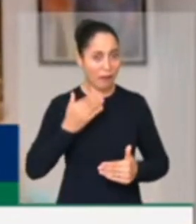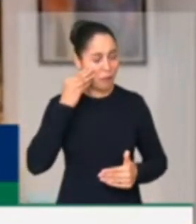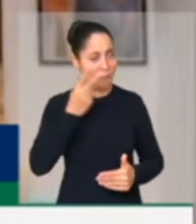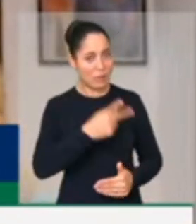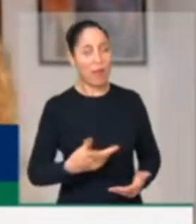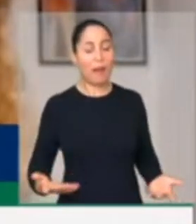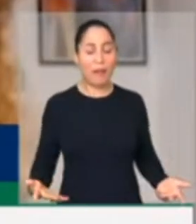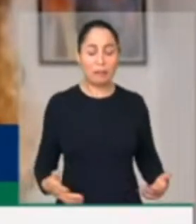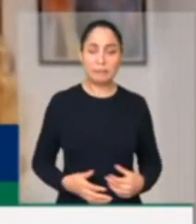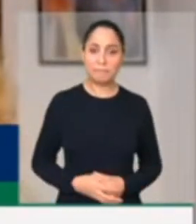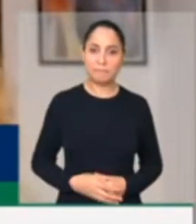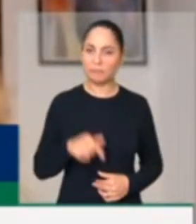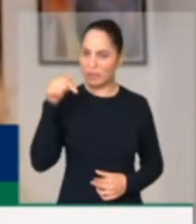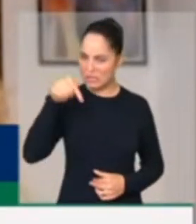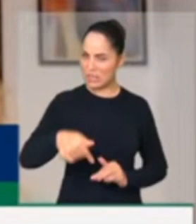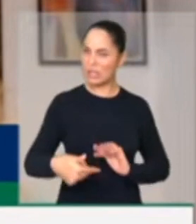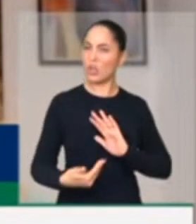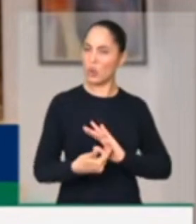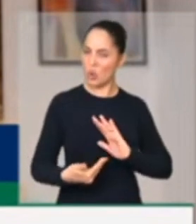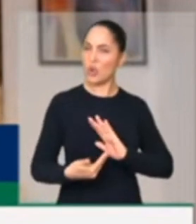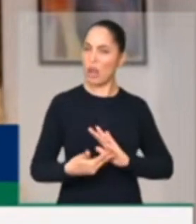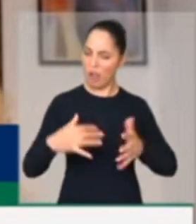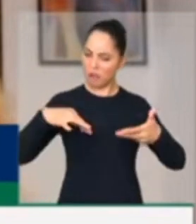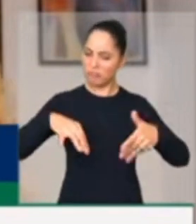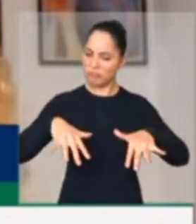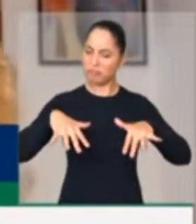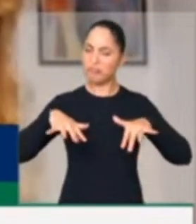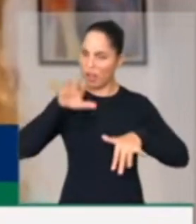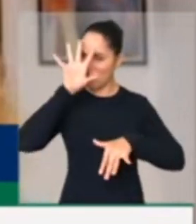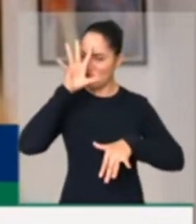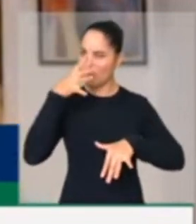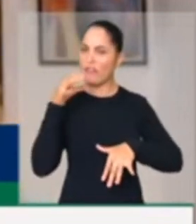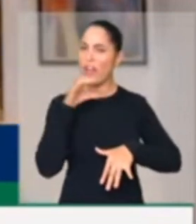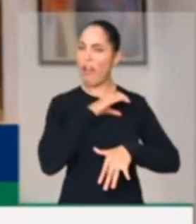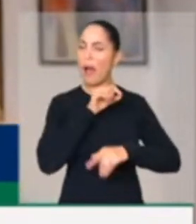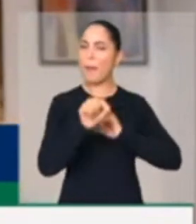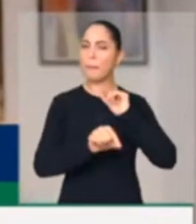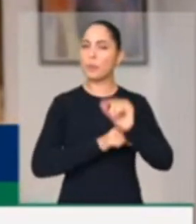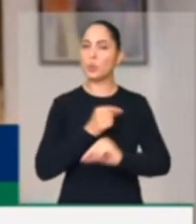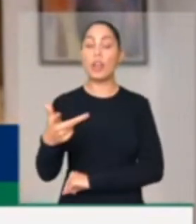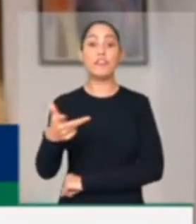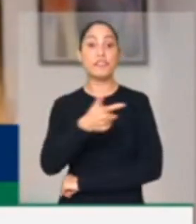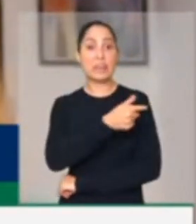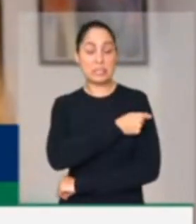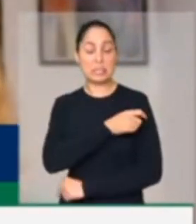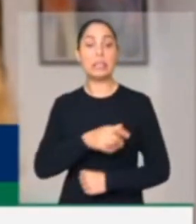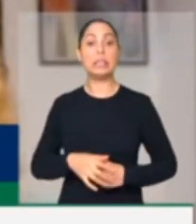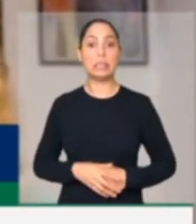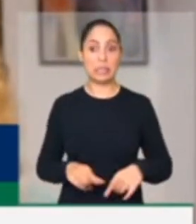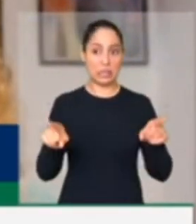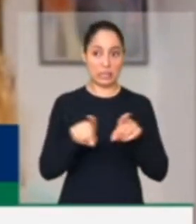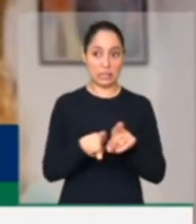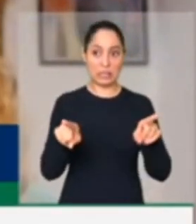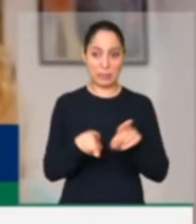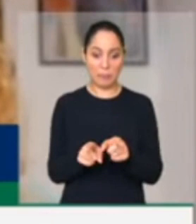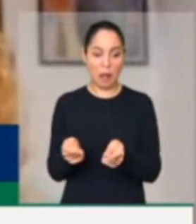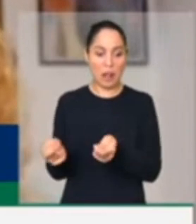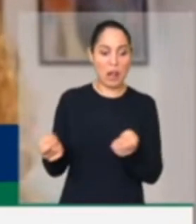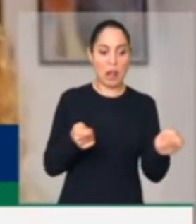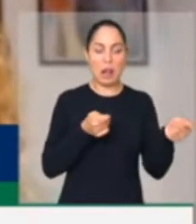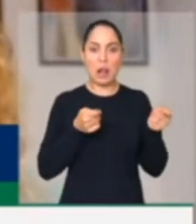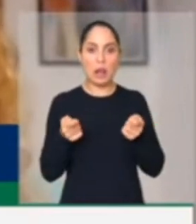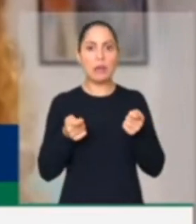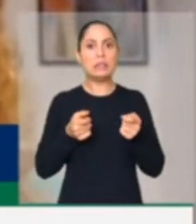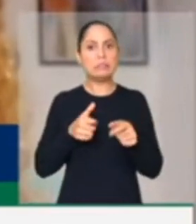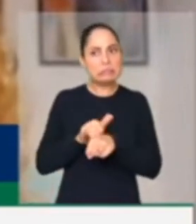relação à conquista das vacinas, em relação às medidas de restrição e todas as medidas necessárias para apoiar